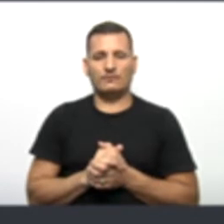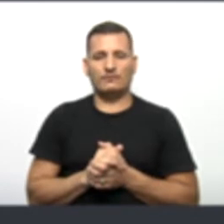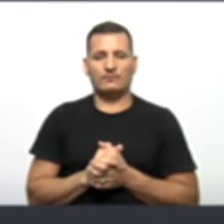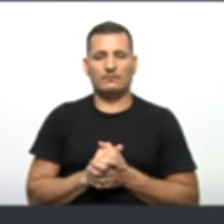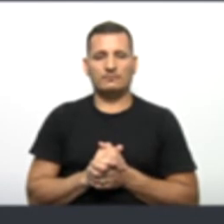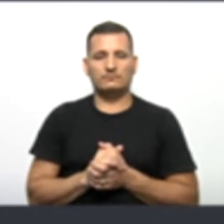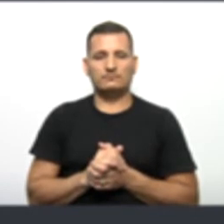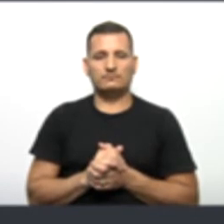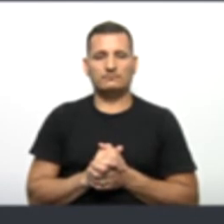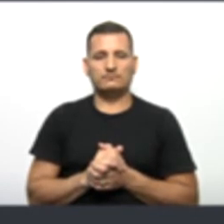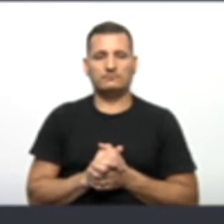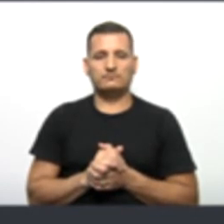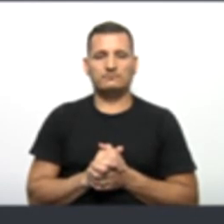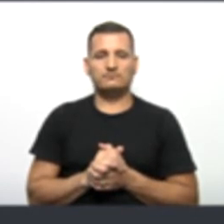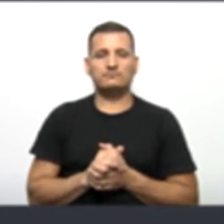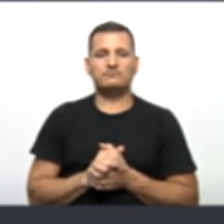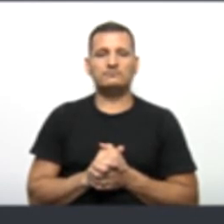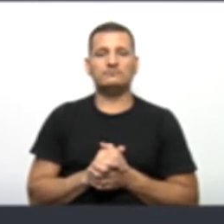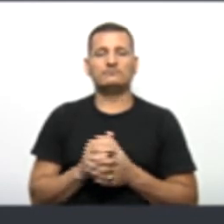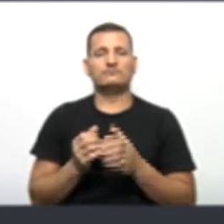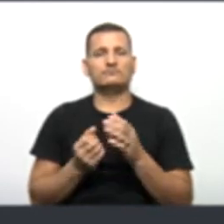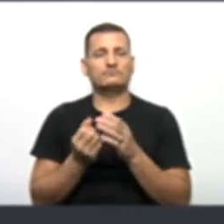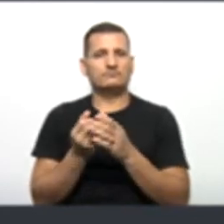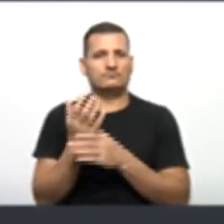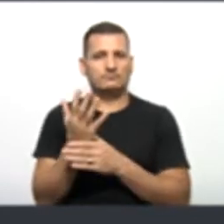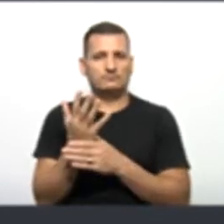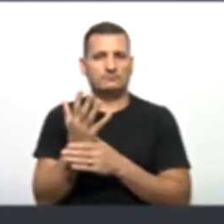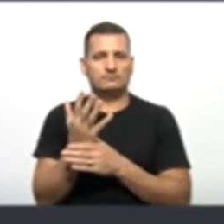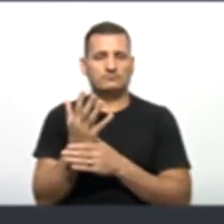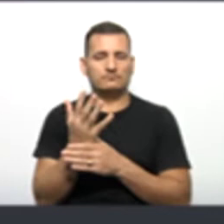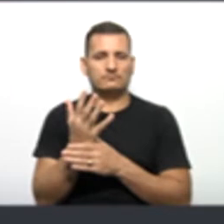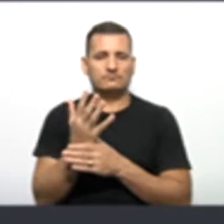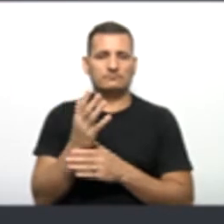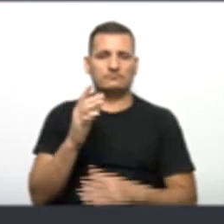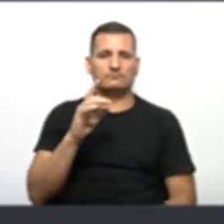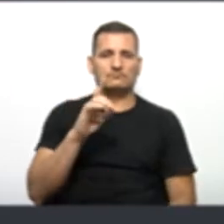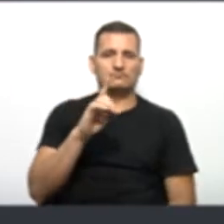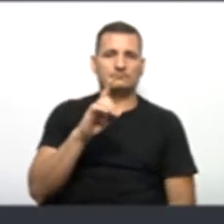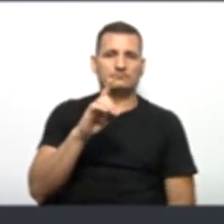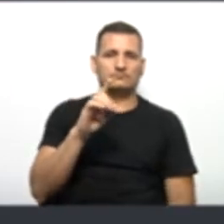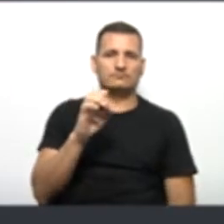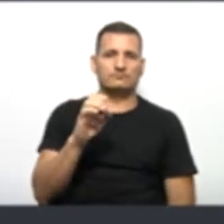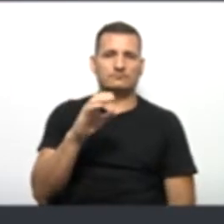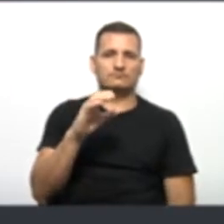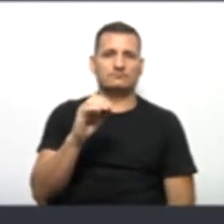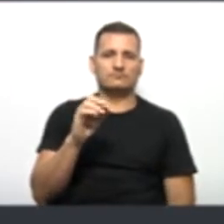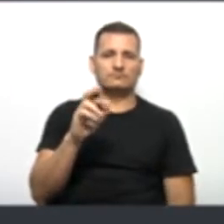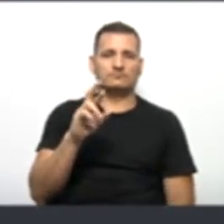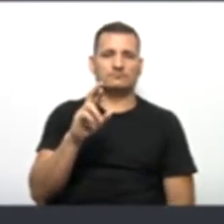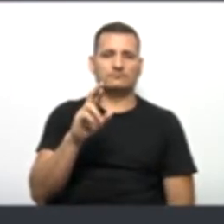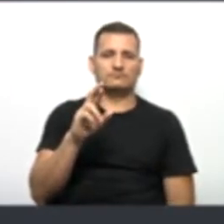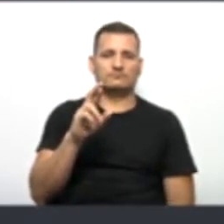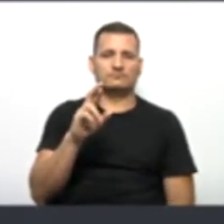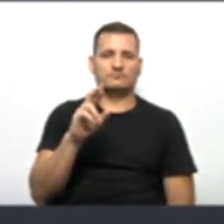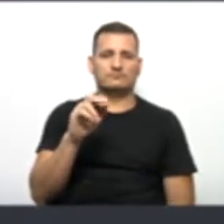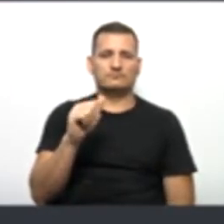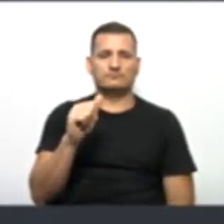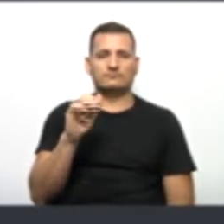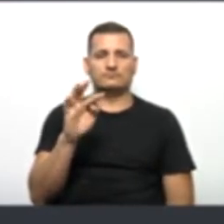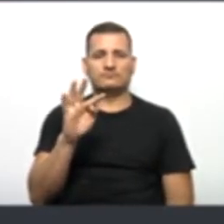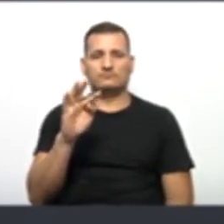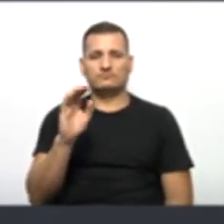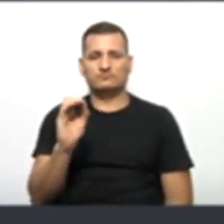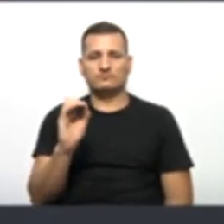pai vamos criar o o de coreto da página criar tabela ele vai